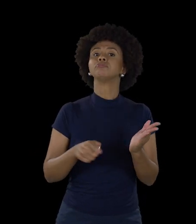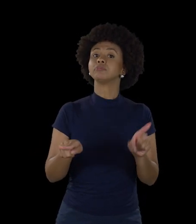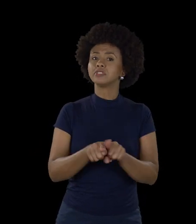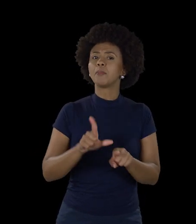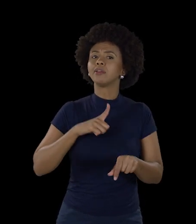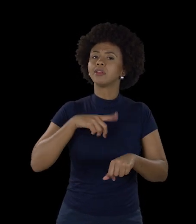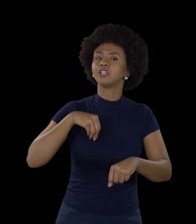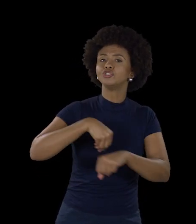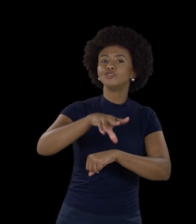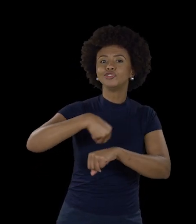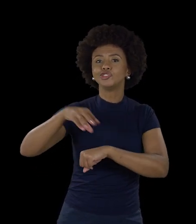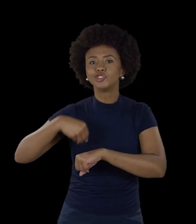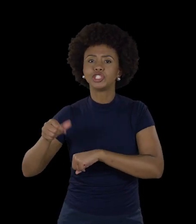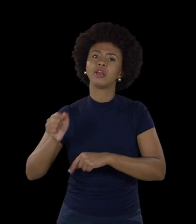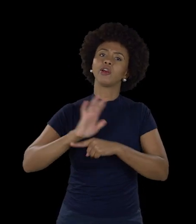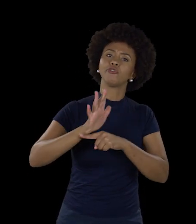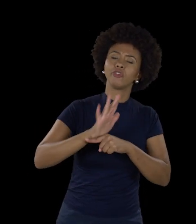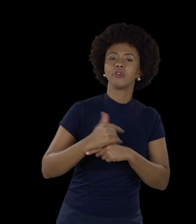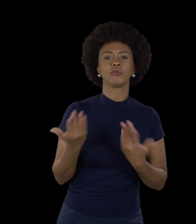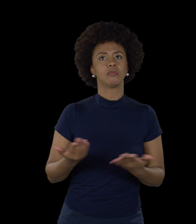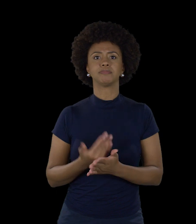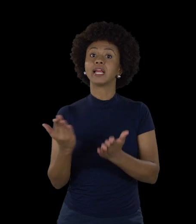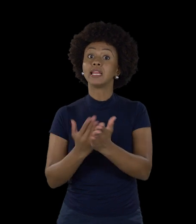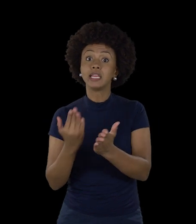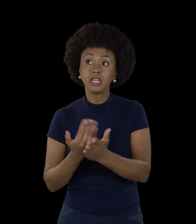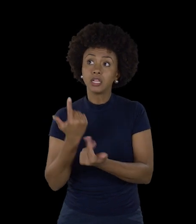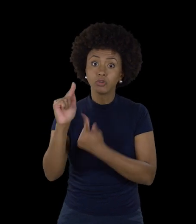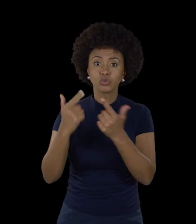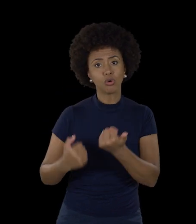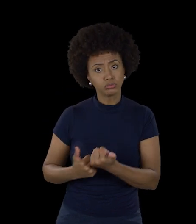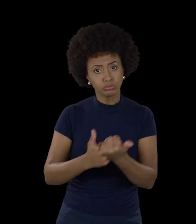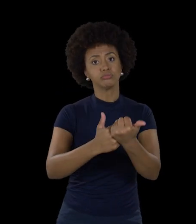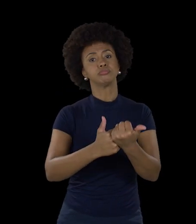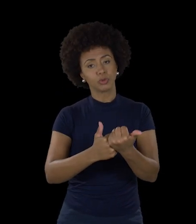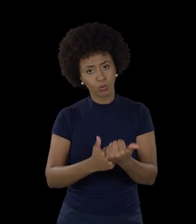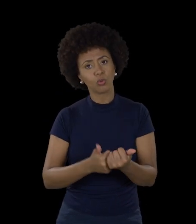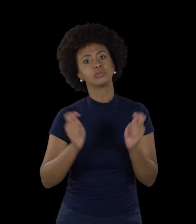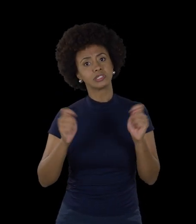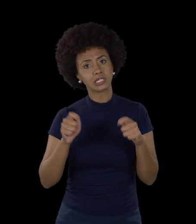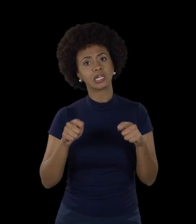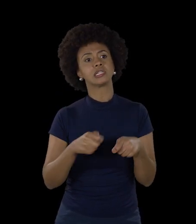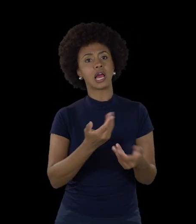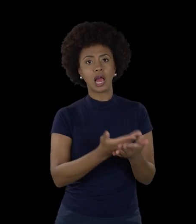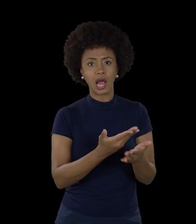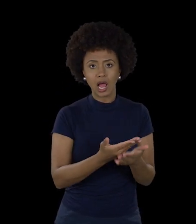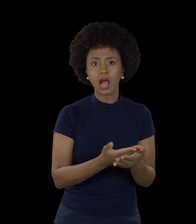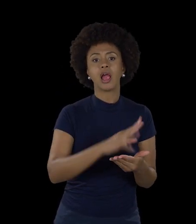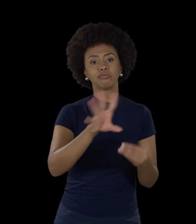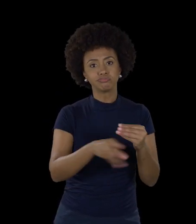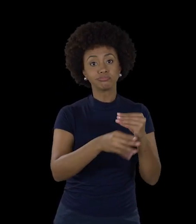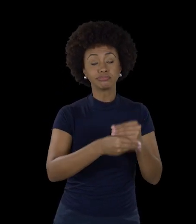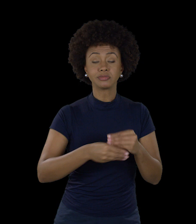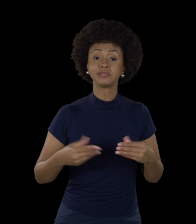como material de apoio, livros que podem ser utilizados também em complementariedade ao conteúdo. Enfim, é